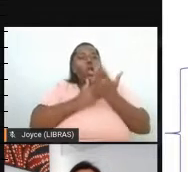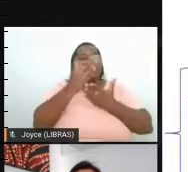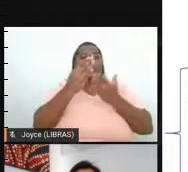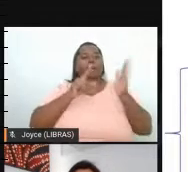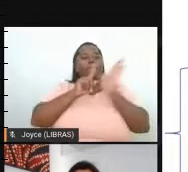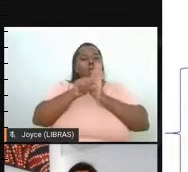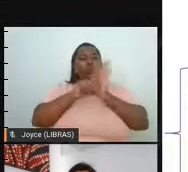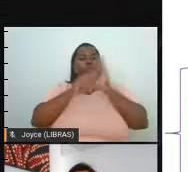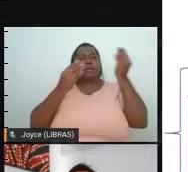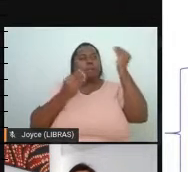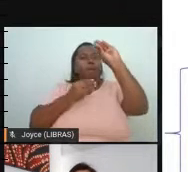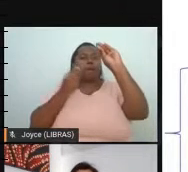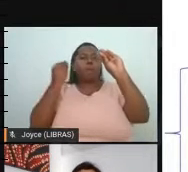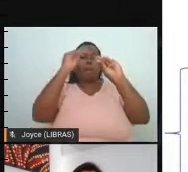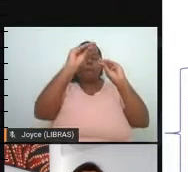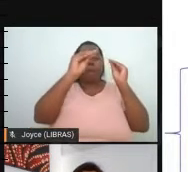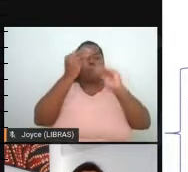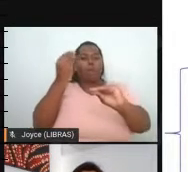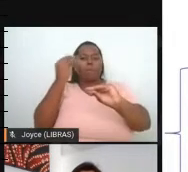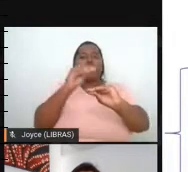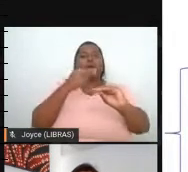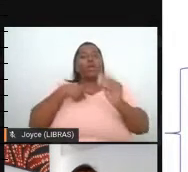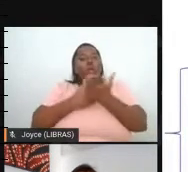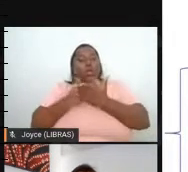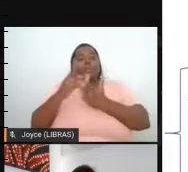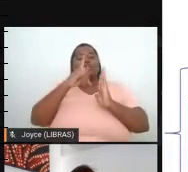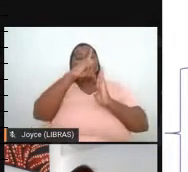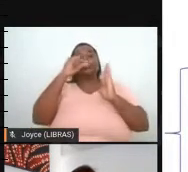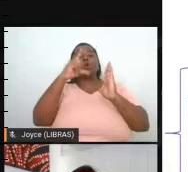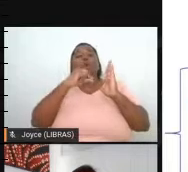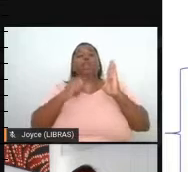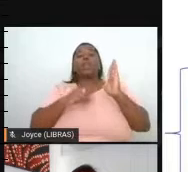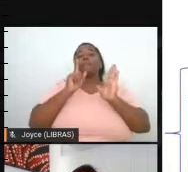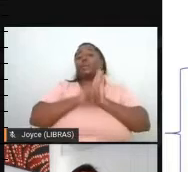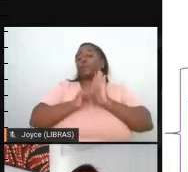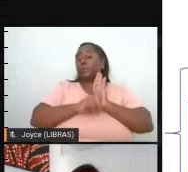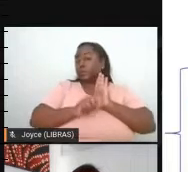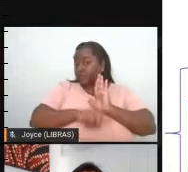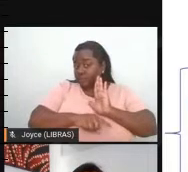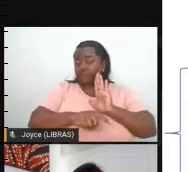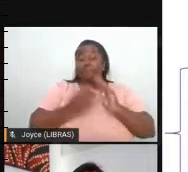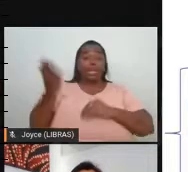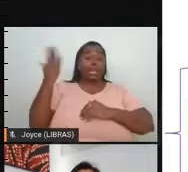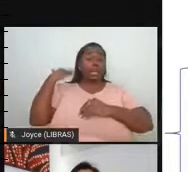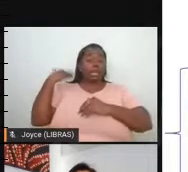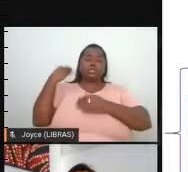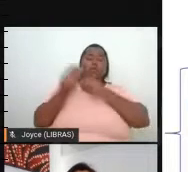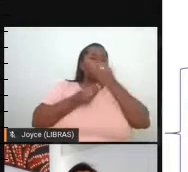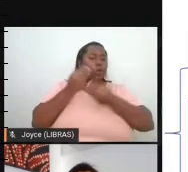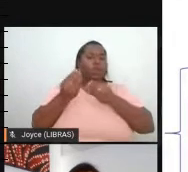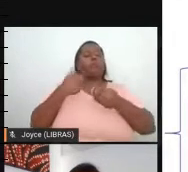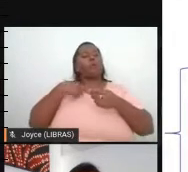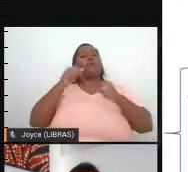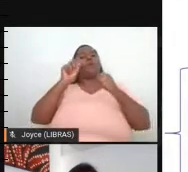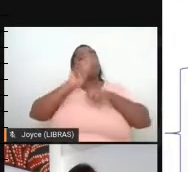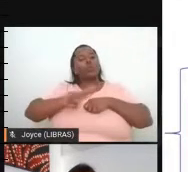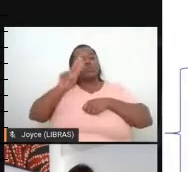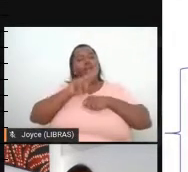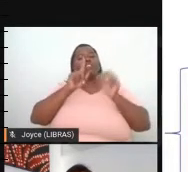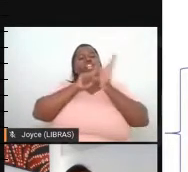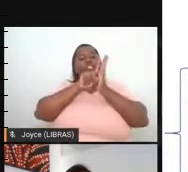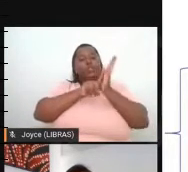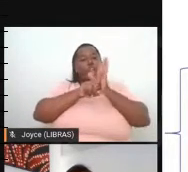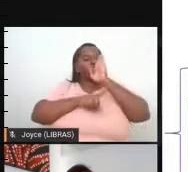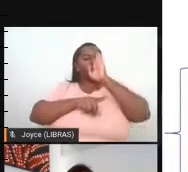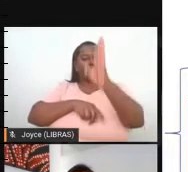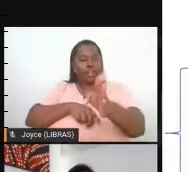questões, tá? Eu vou começar a escolher questões. No começo, eu fazia direto no questionário, até aprender a mexer no banco de questões.